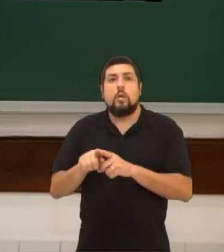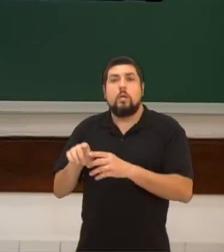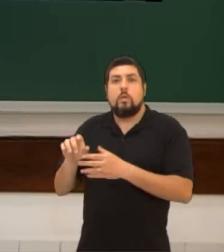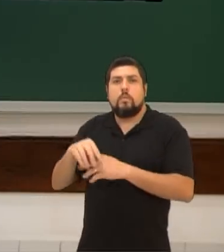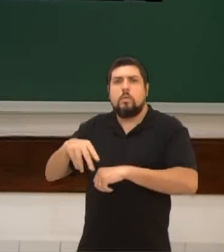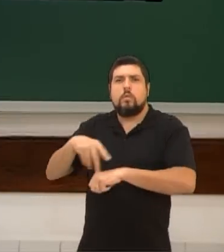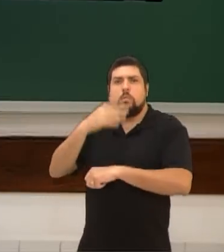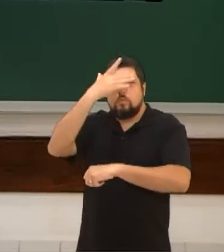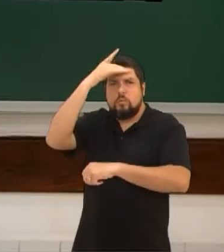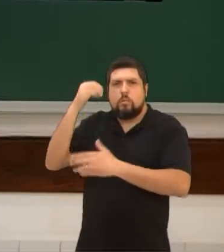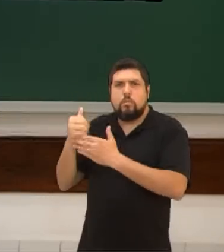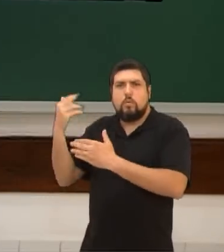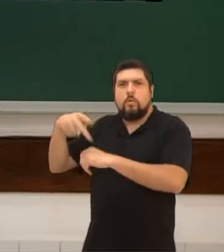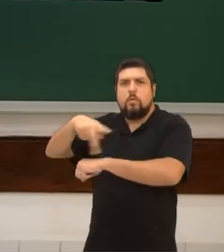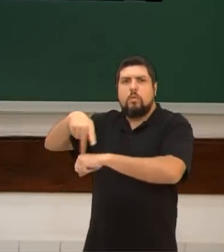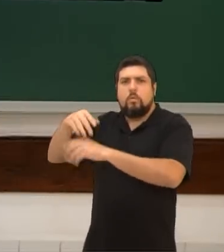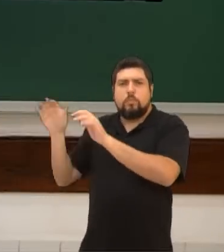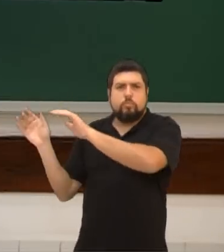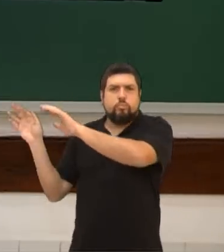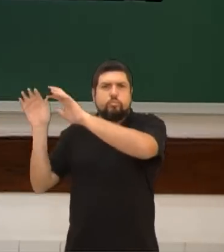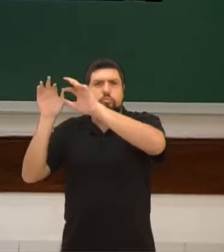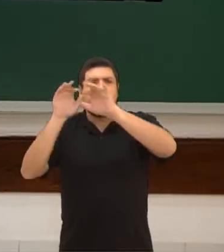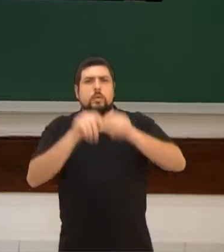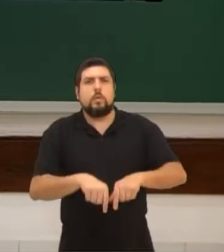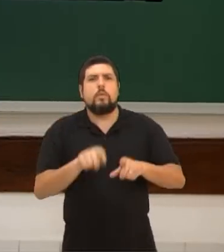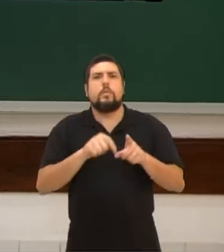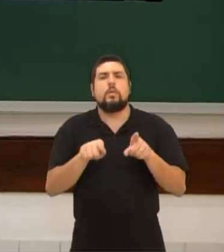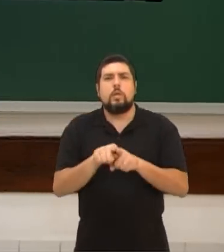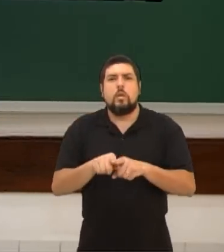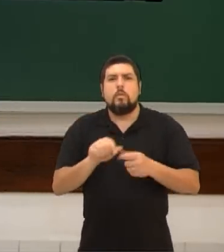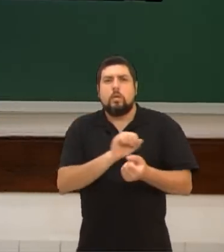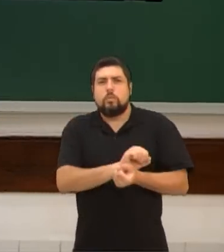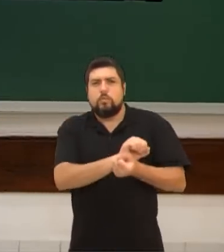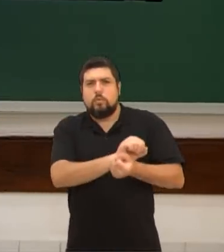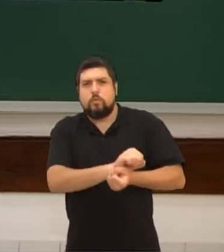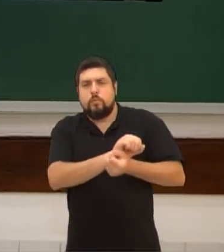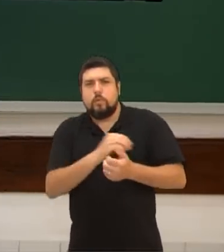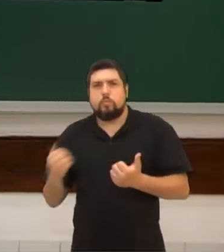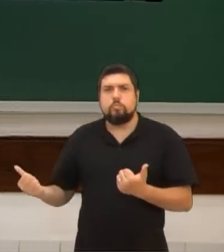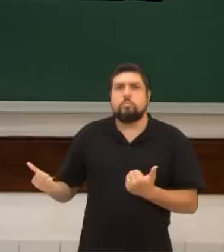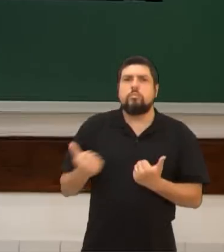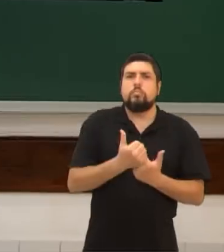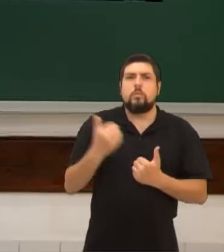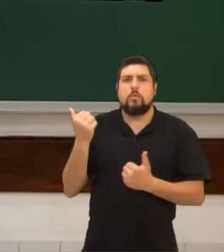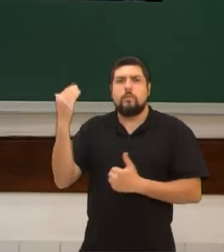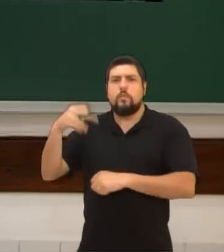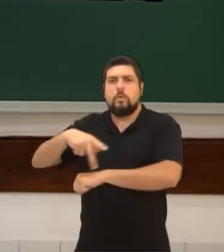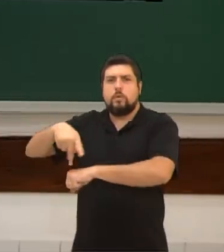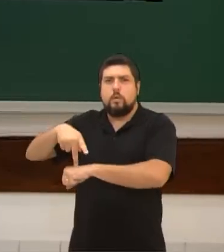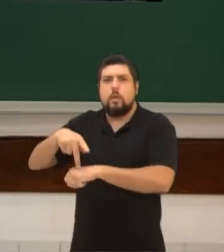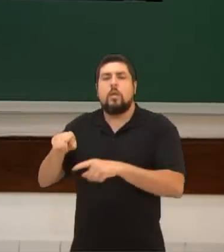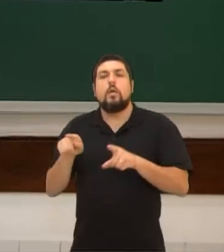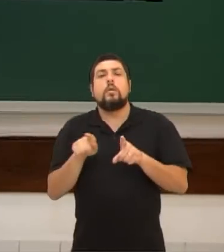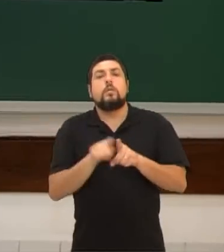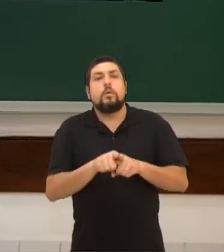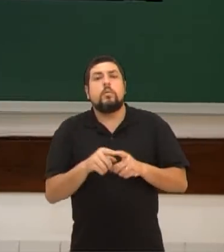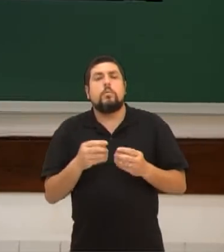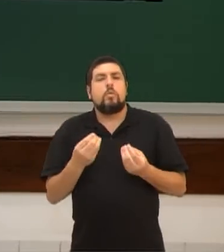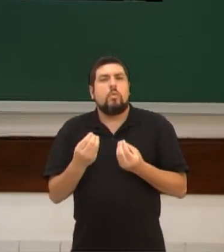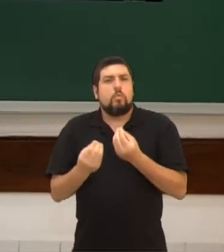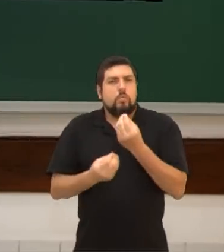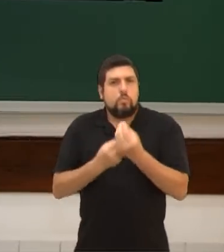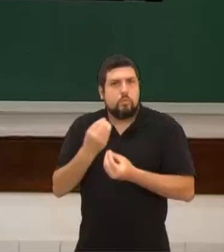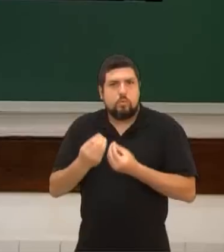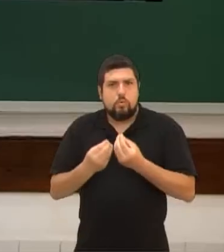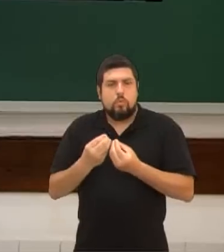Brasil nesse período, vai substituindo a mão de obra negra escrava, o café dinamiza a nossa economia e nós temos um